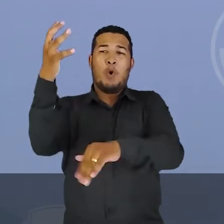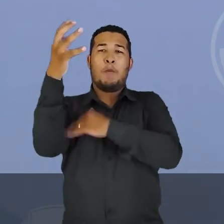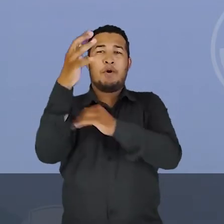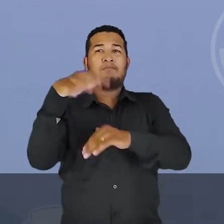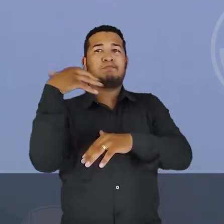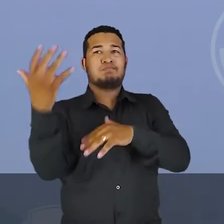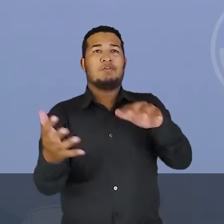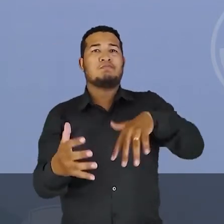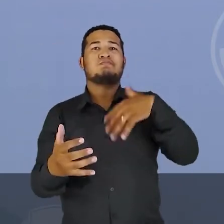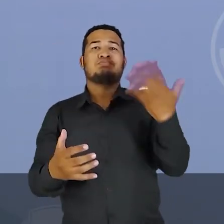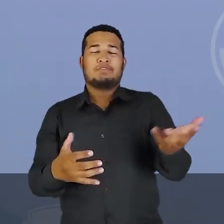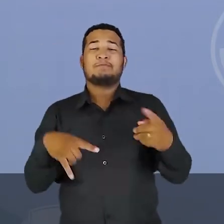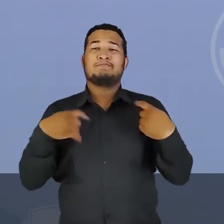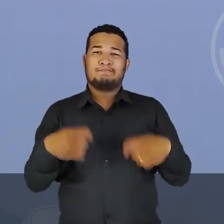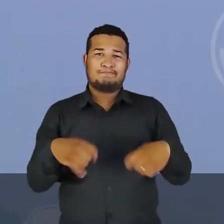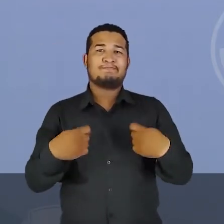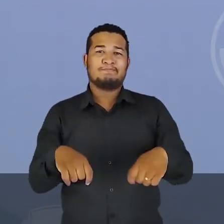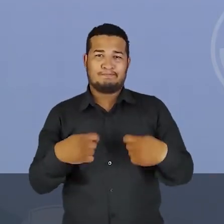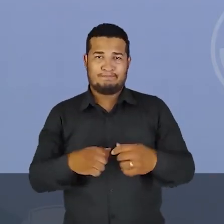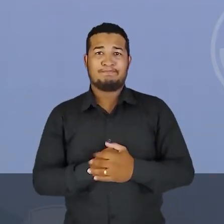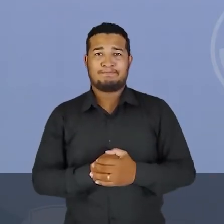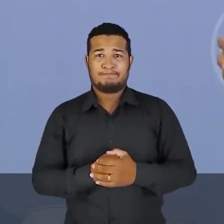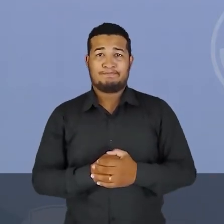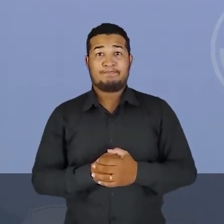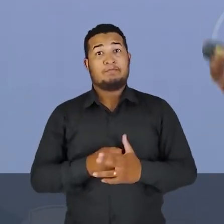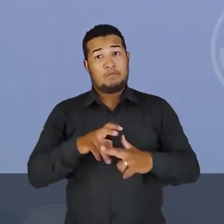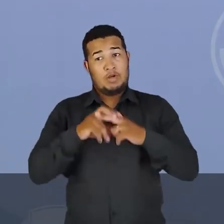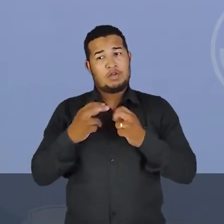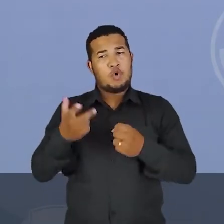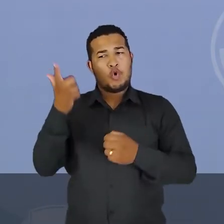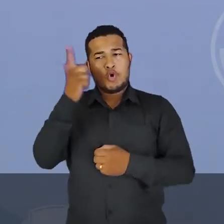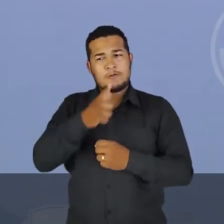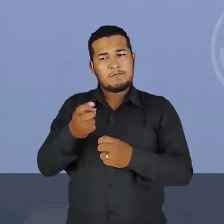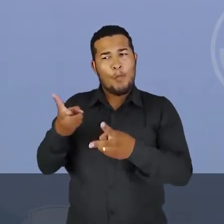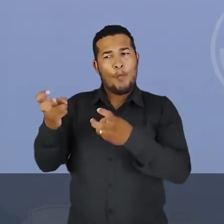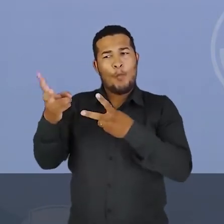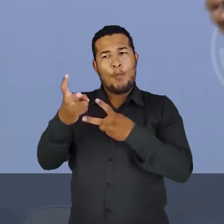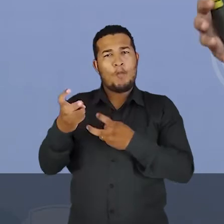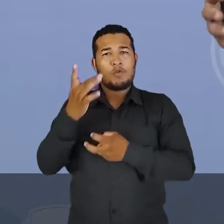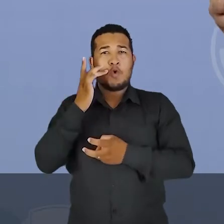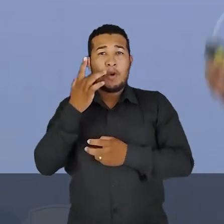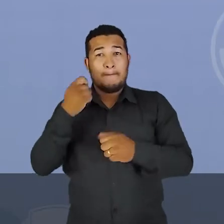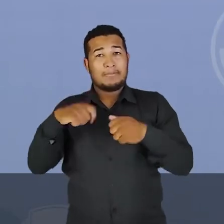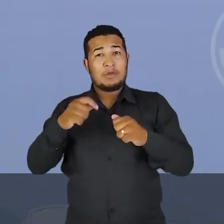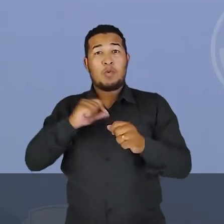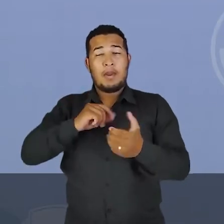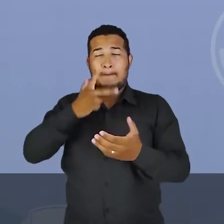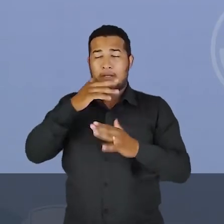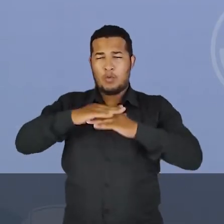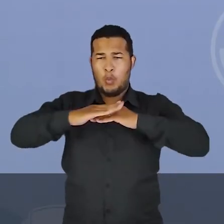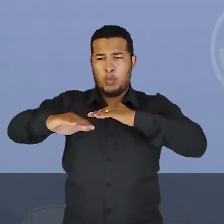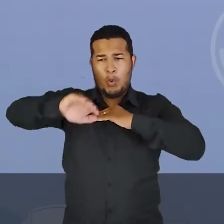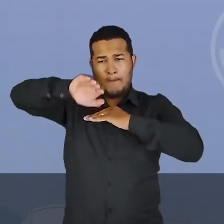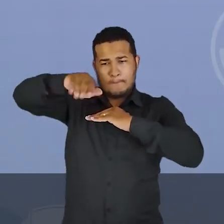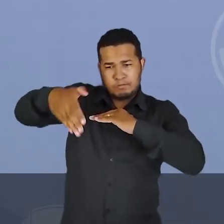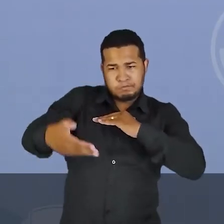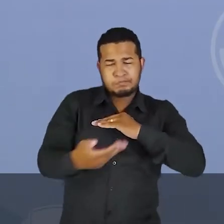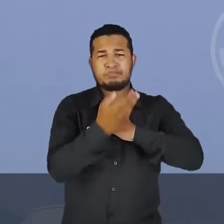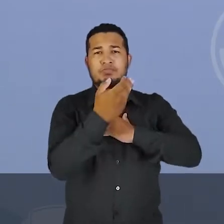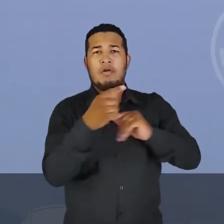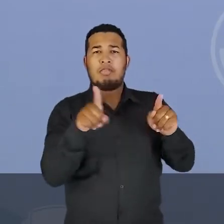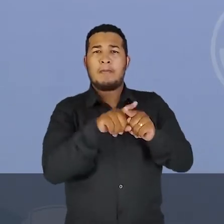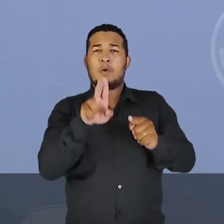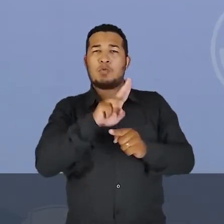para a produção e extração do ouro, nós precisamos de fazer buracos enormes, utilizar mercúrio, que